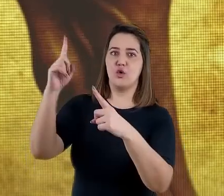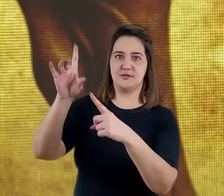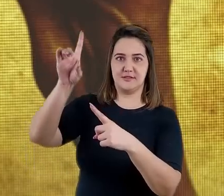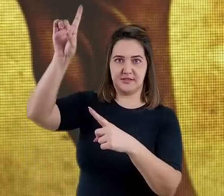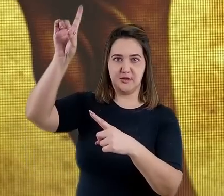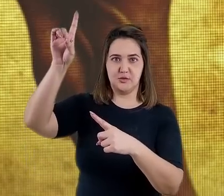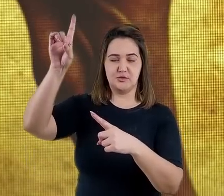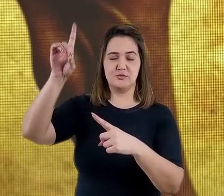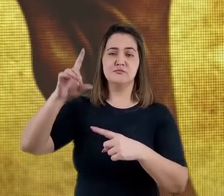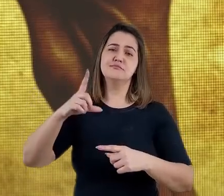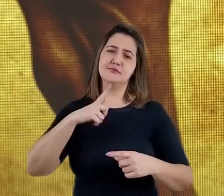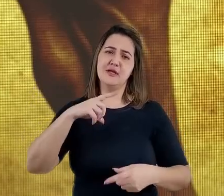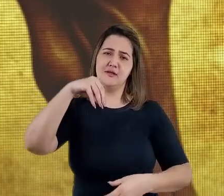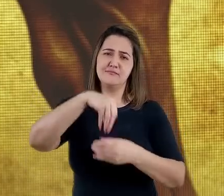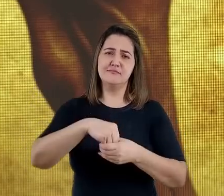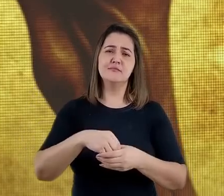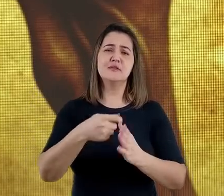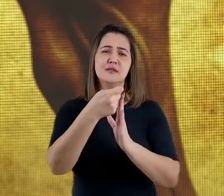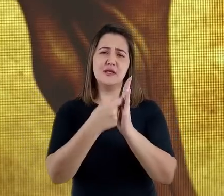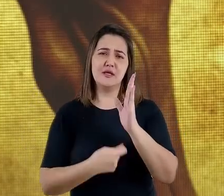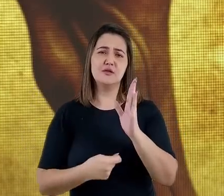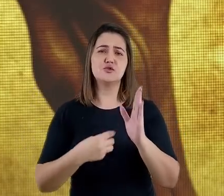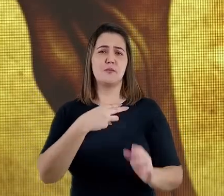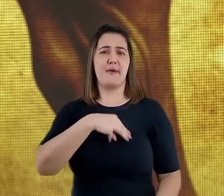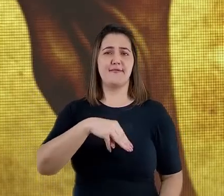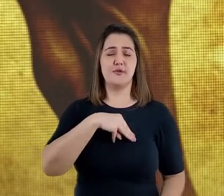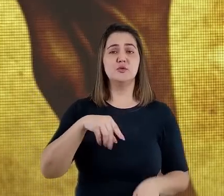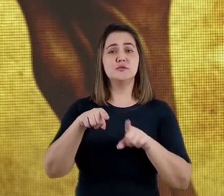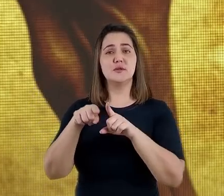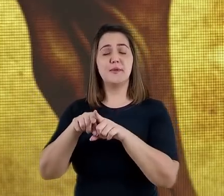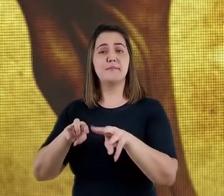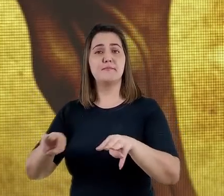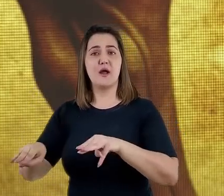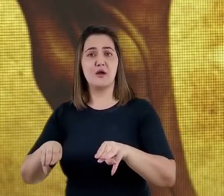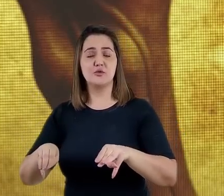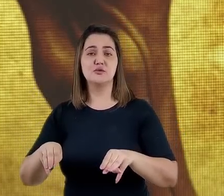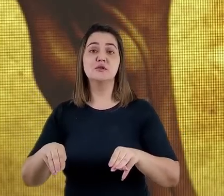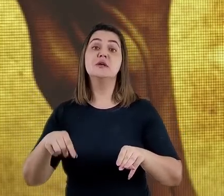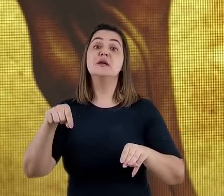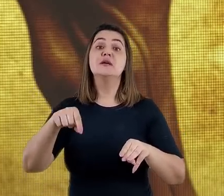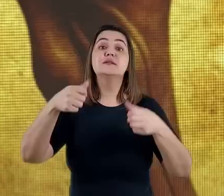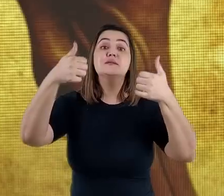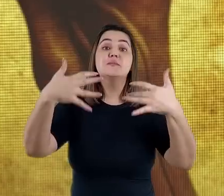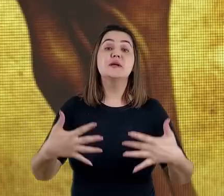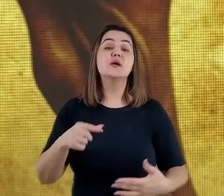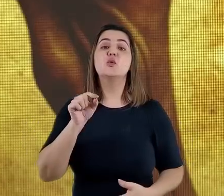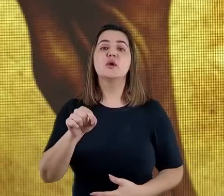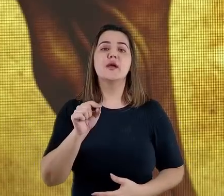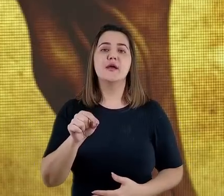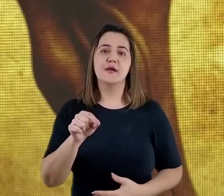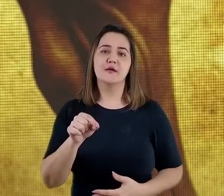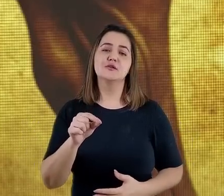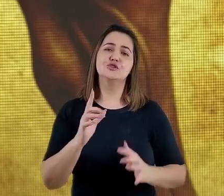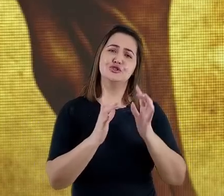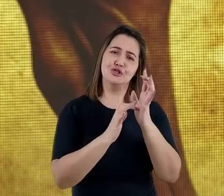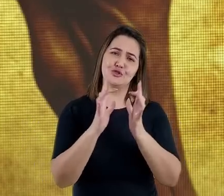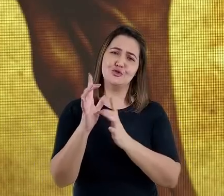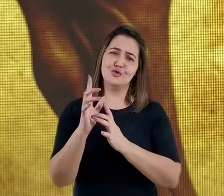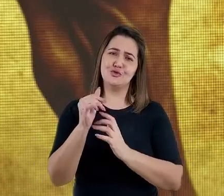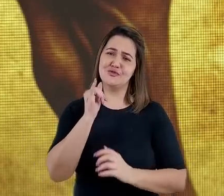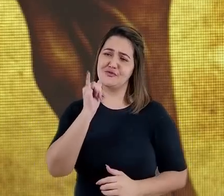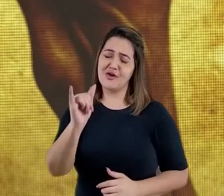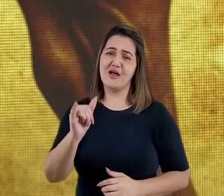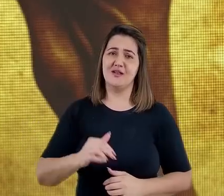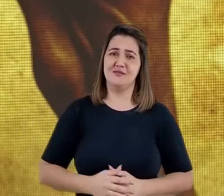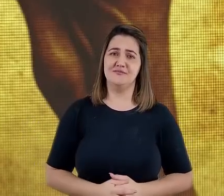capítulo 24, verso 15, também em Marcos 13, 14, referindo-se ao profeta Daniel, coloca esta